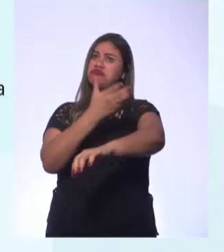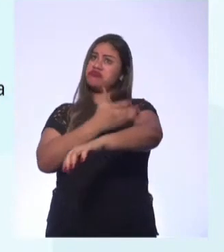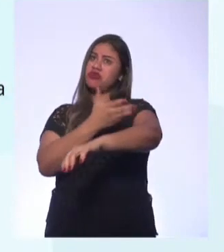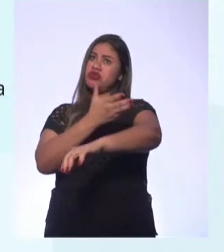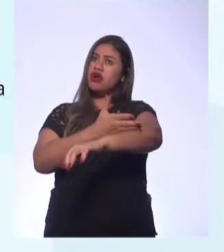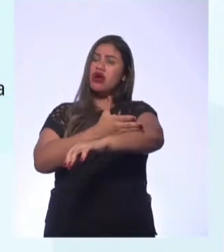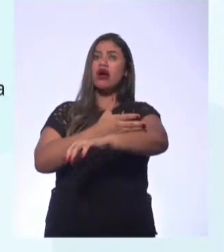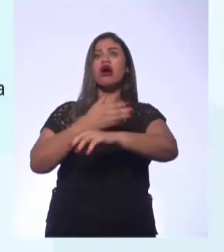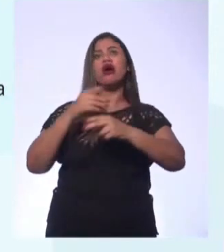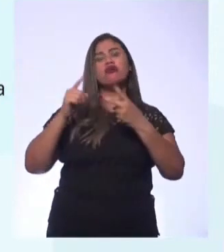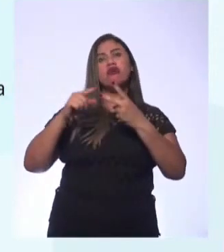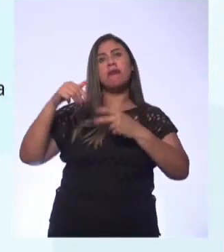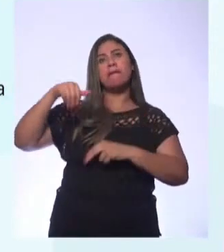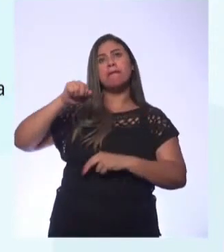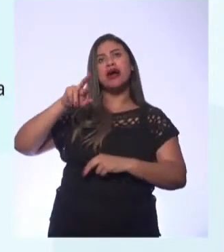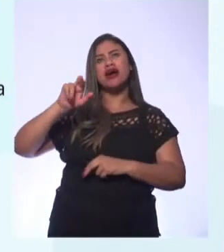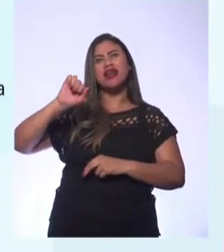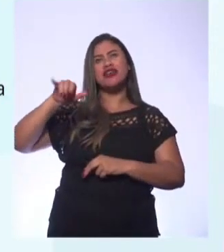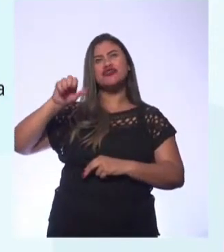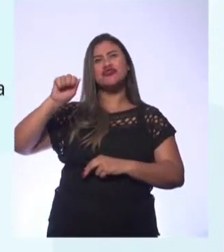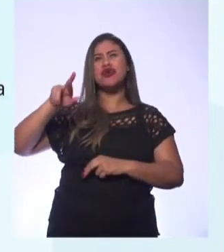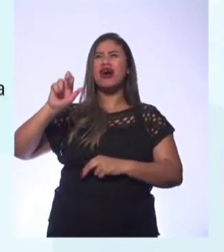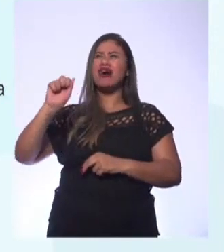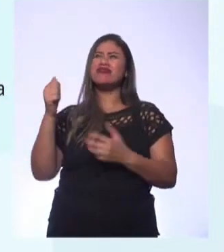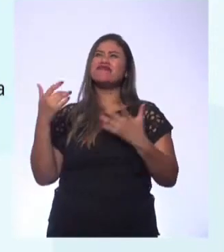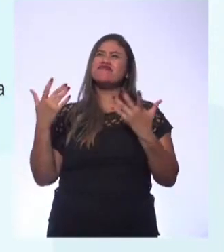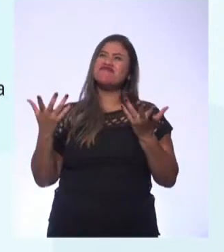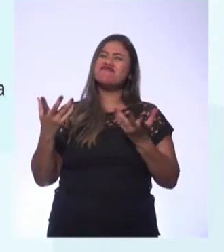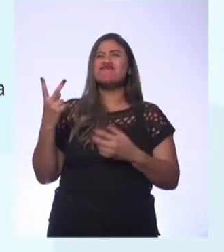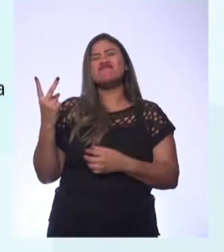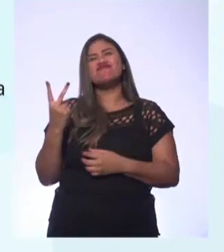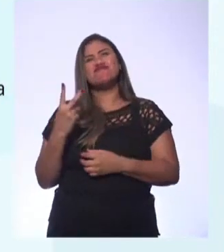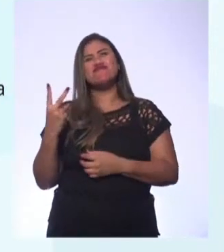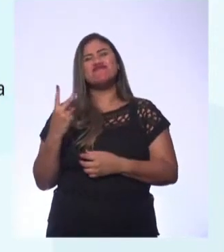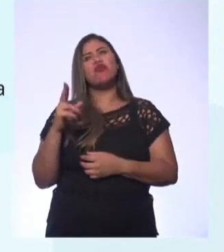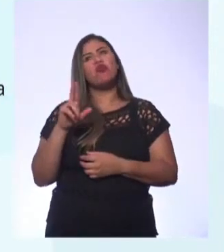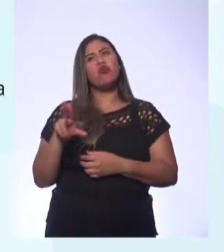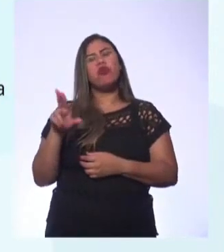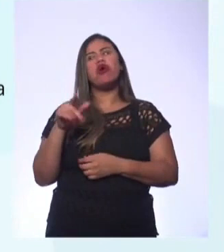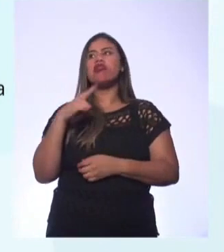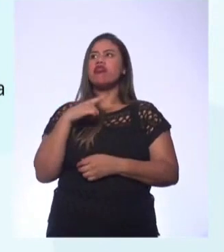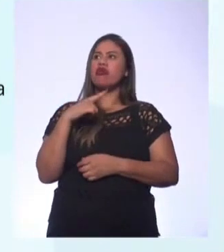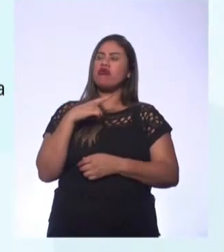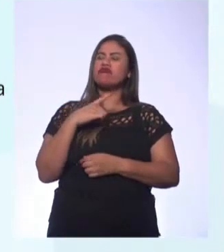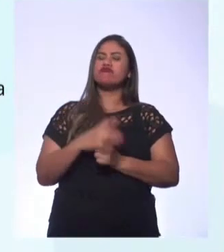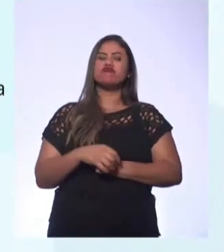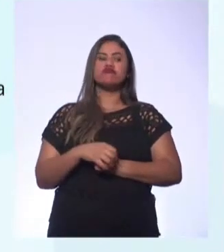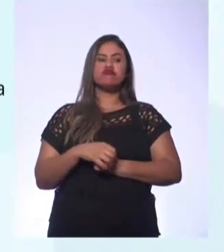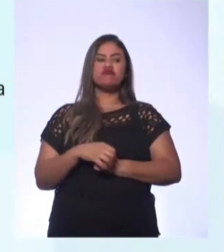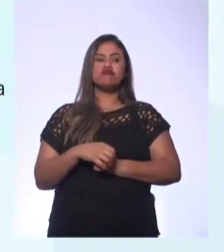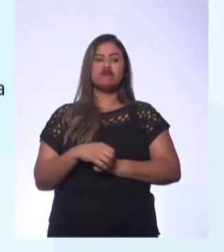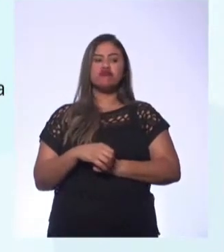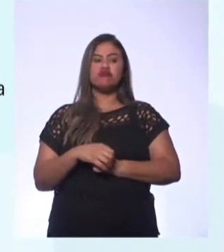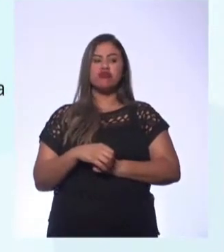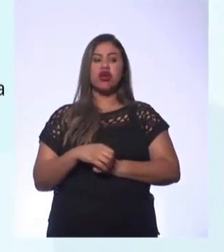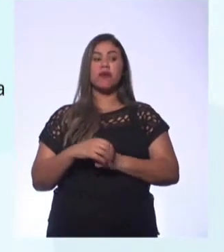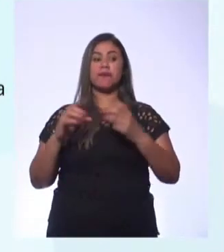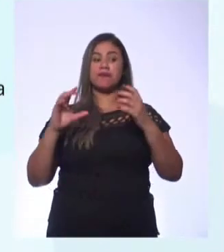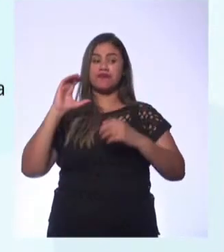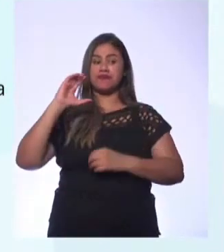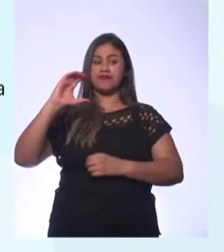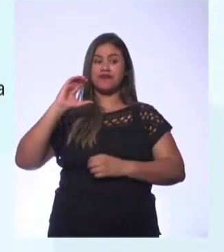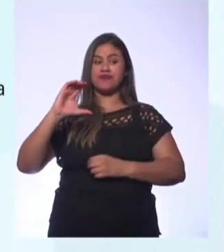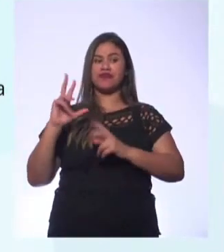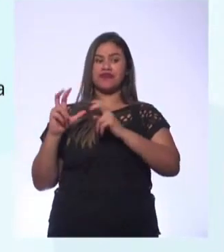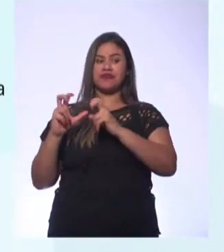marajoara, né? O suporte na confecção da obra, as duas utilizam suporte, né? Reconhecimento simétrico na configuração dos